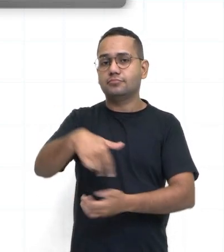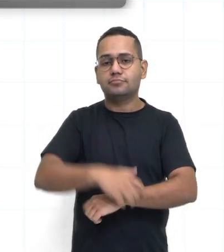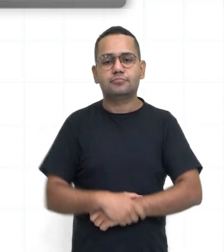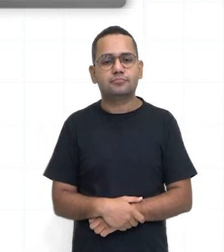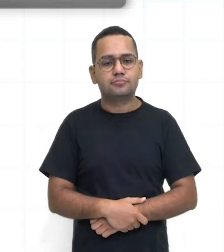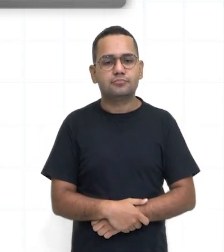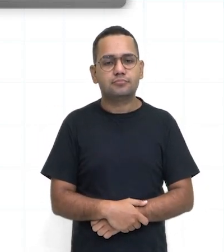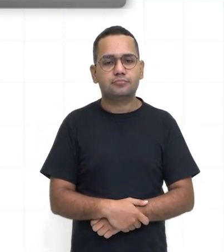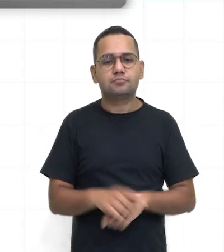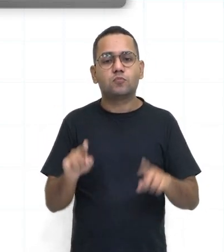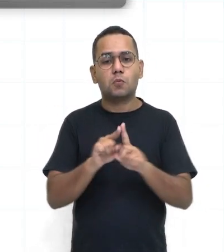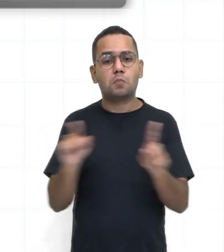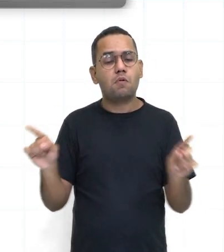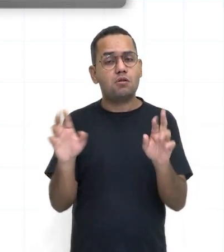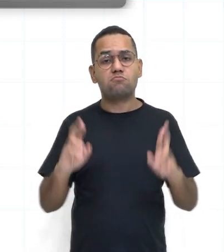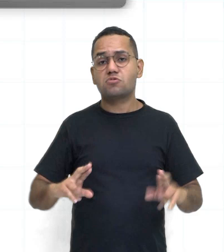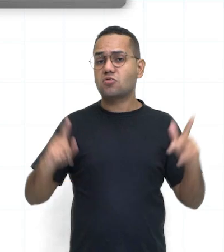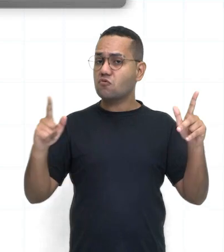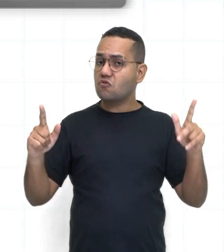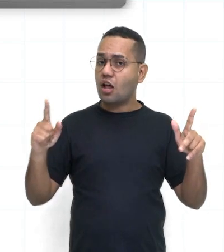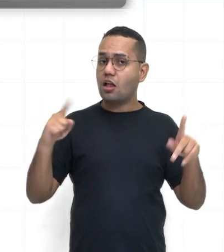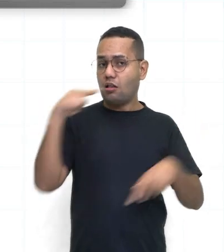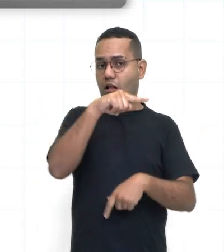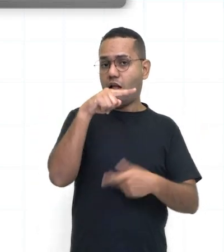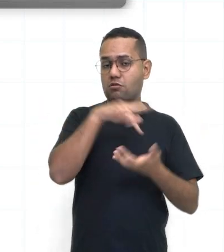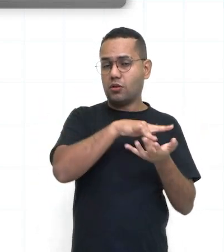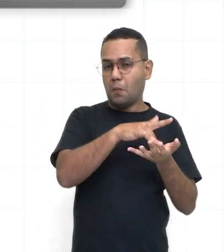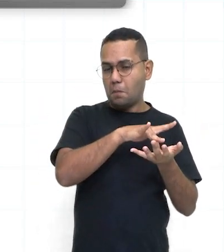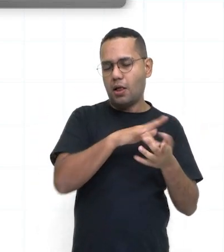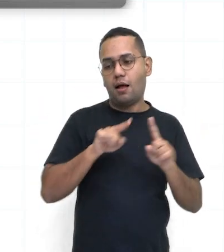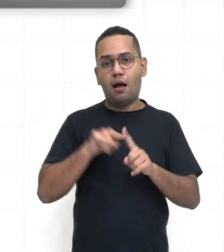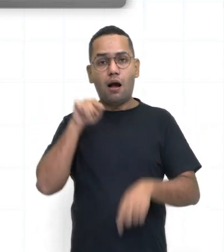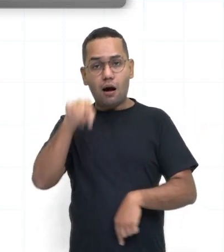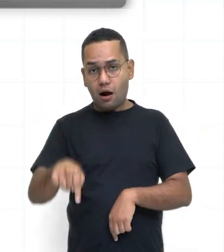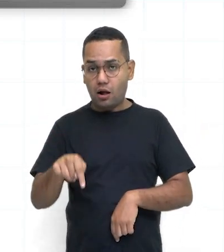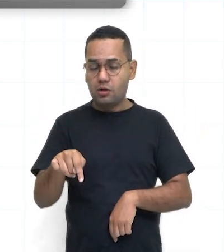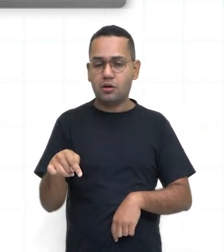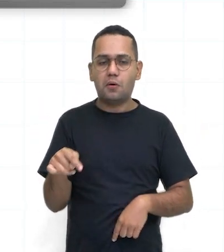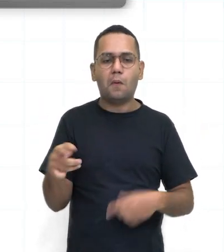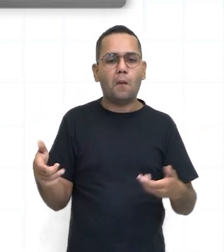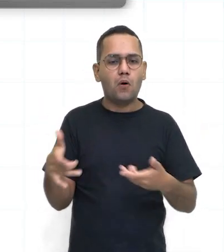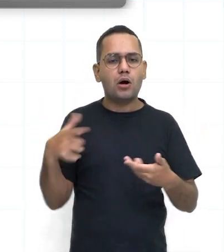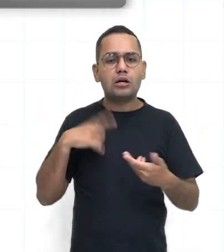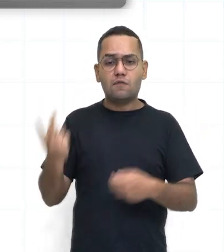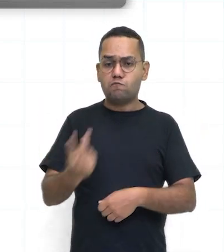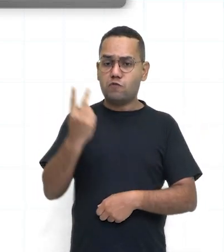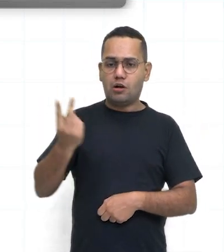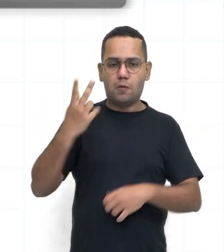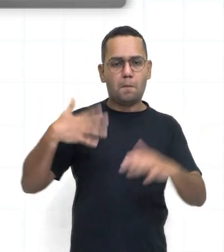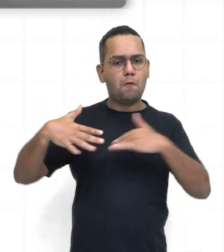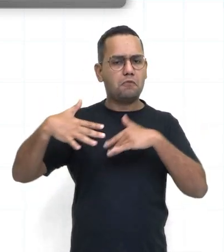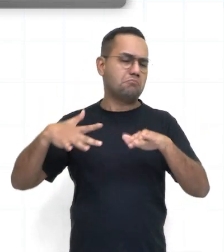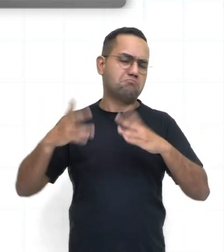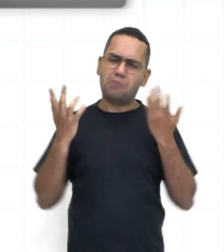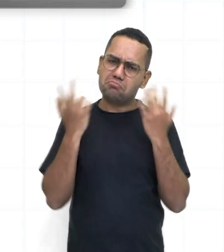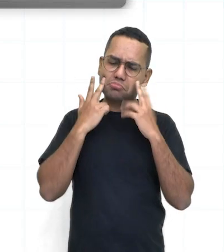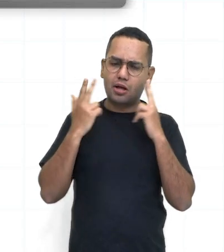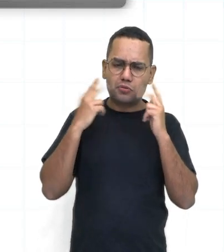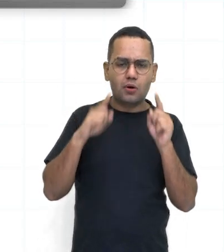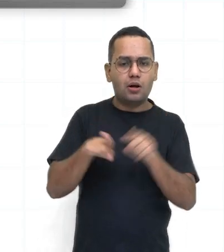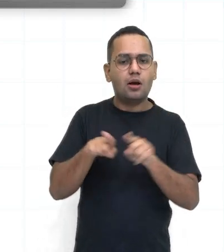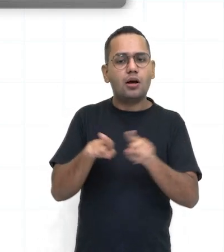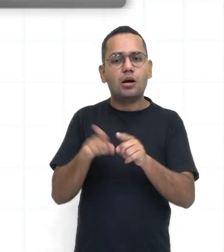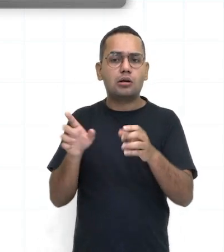movimento. Ao contrário das técnicas rígidas do balé, a dança moderna valoriza movimentos mais naturais, fluidos